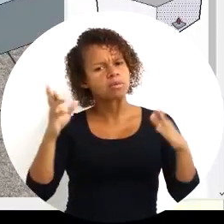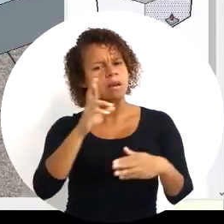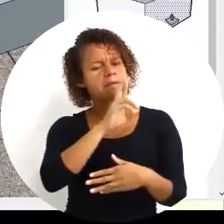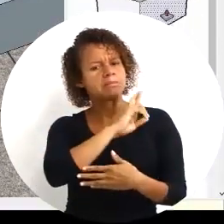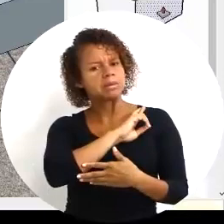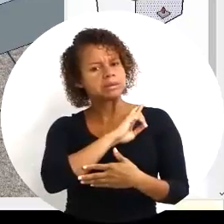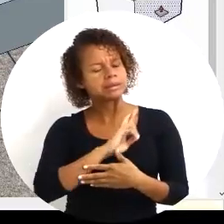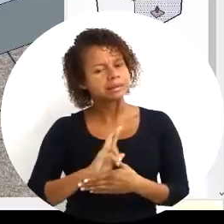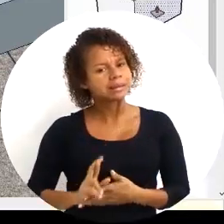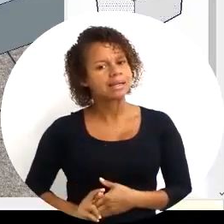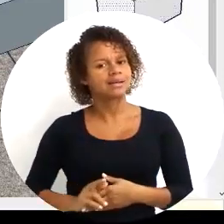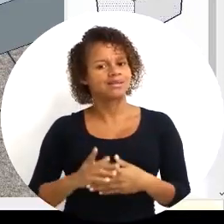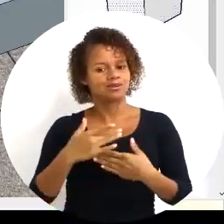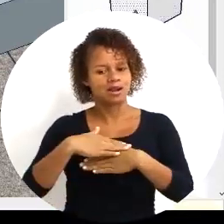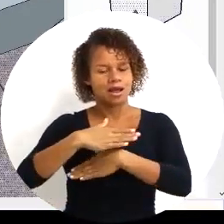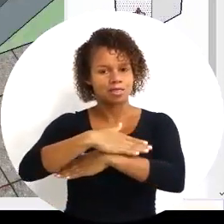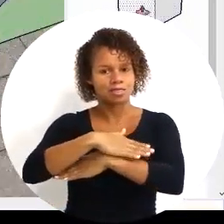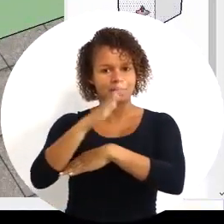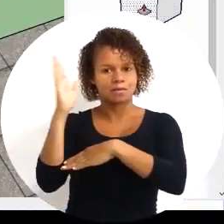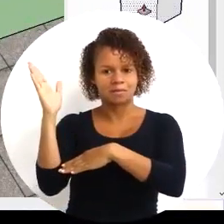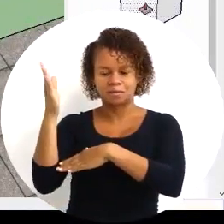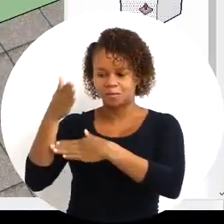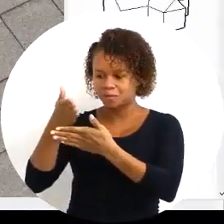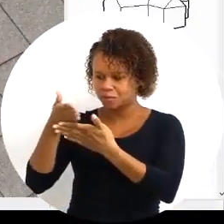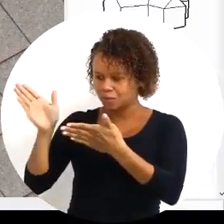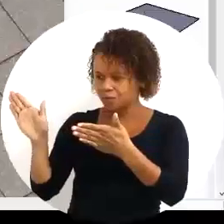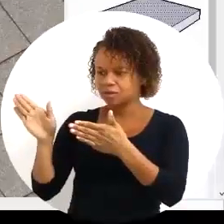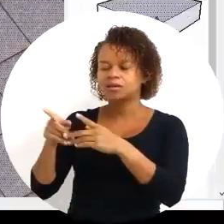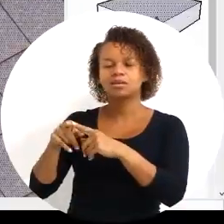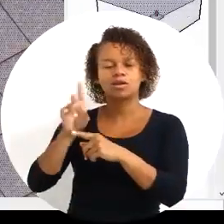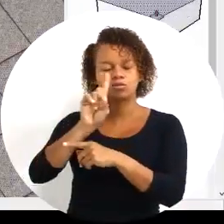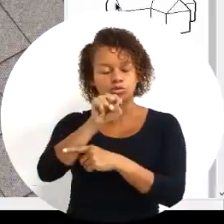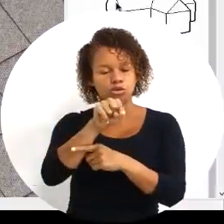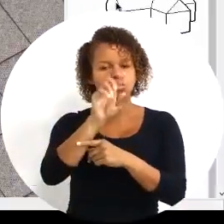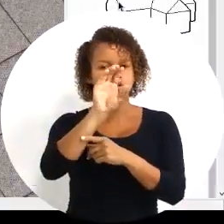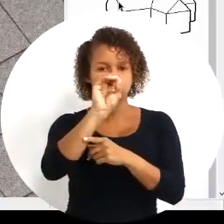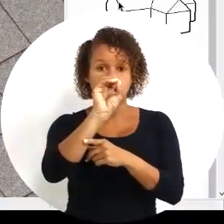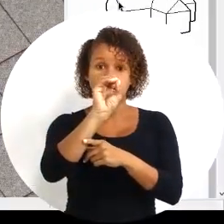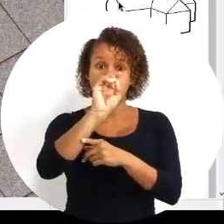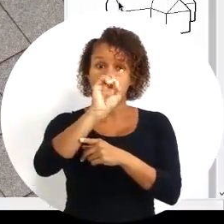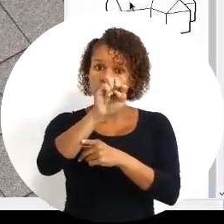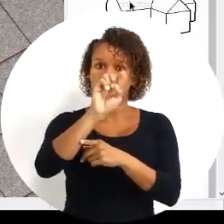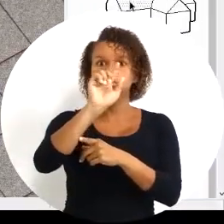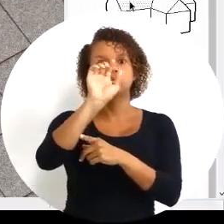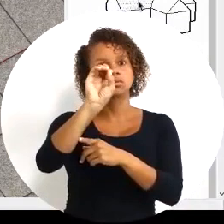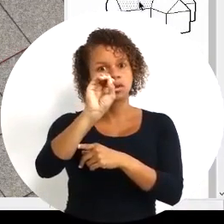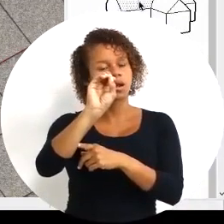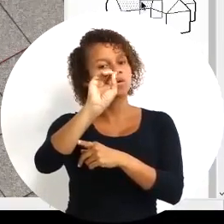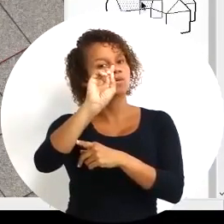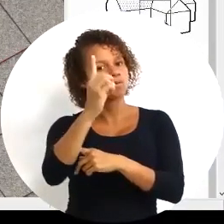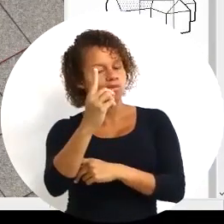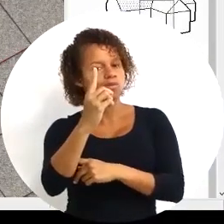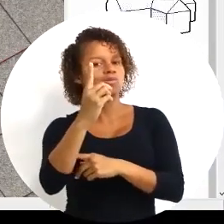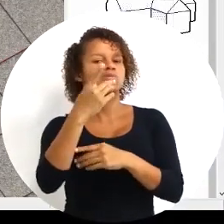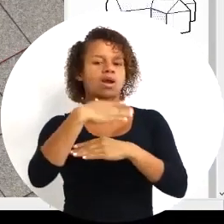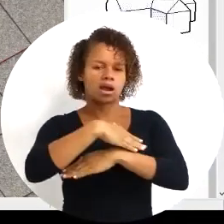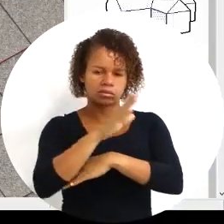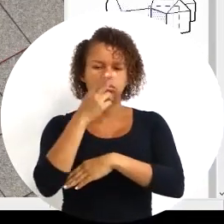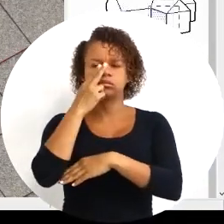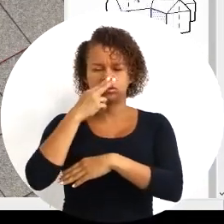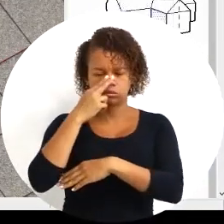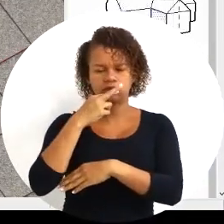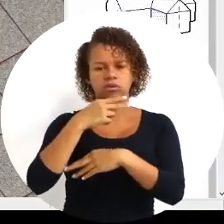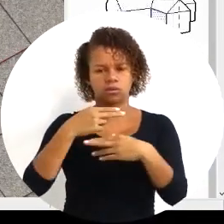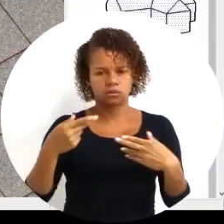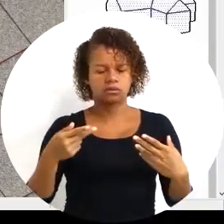que vai representar a soleira da porta. E para isso eu coloquei uma extrusão de 0.01. E também para a porta de acesso,